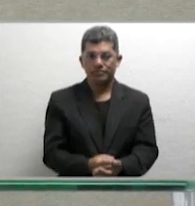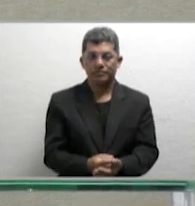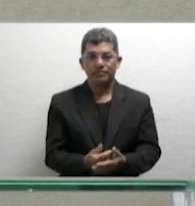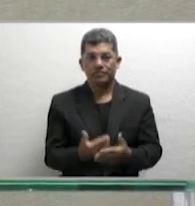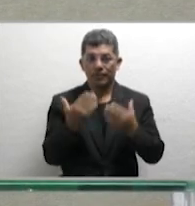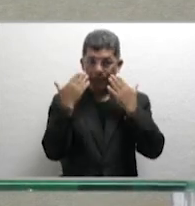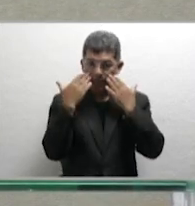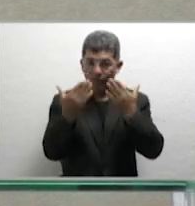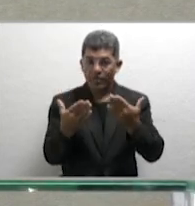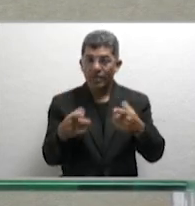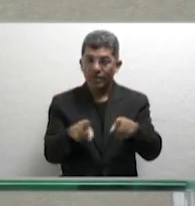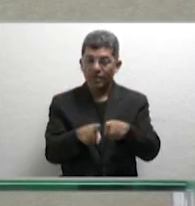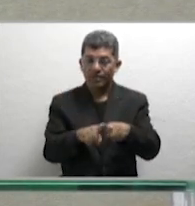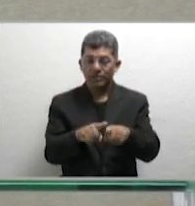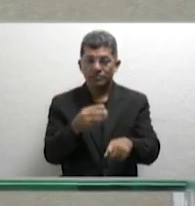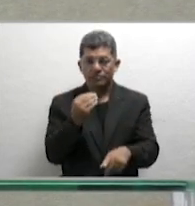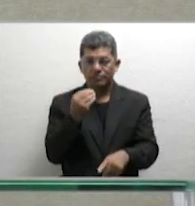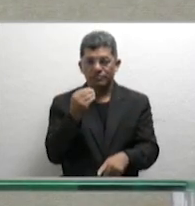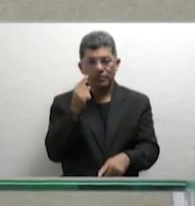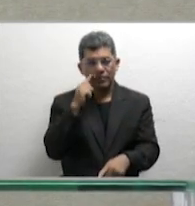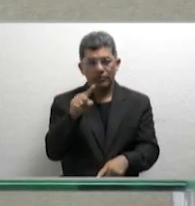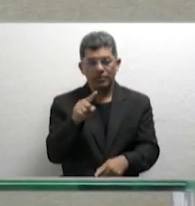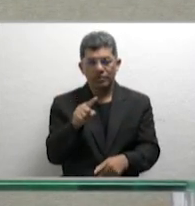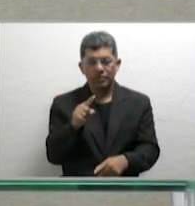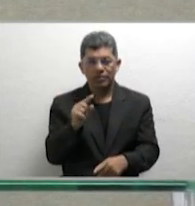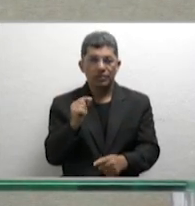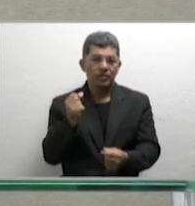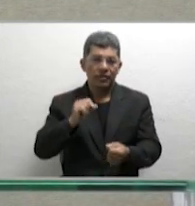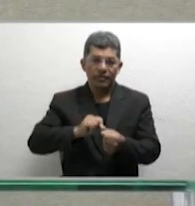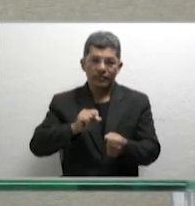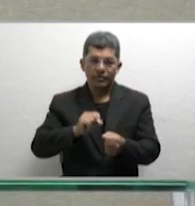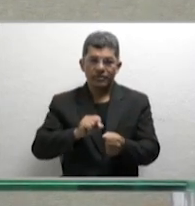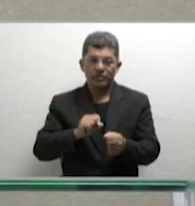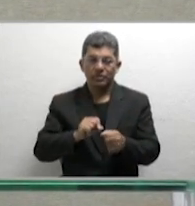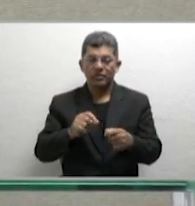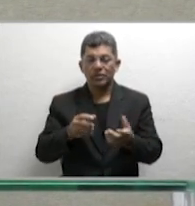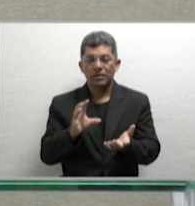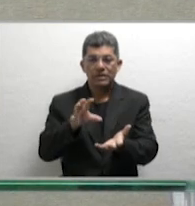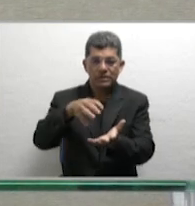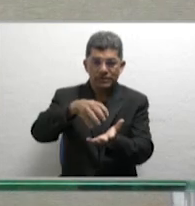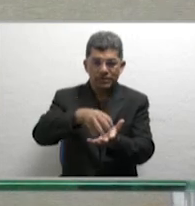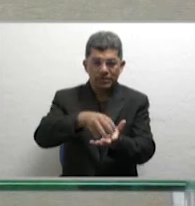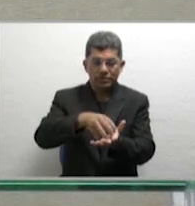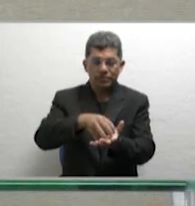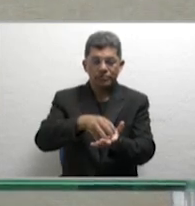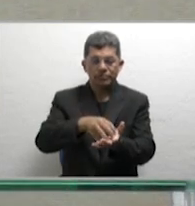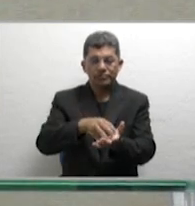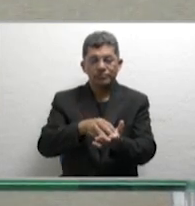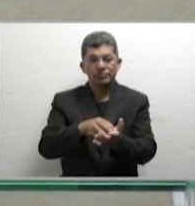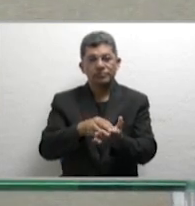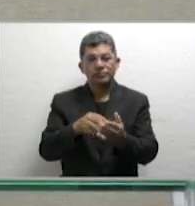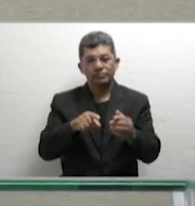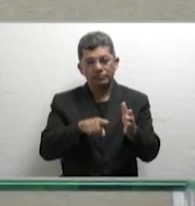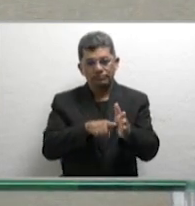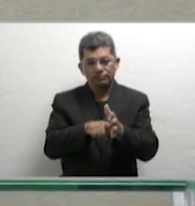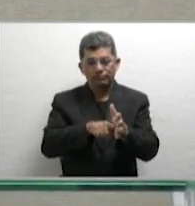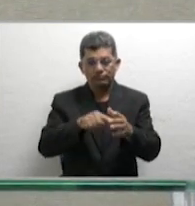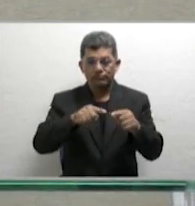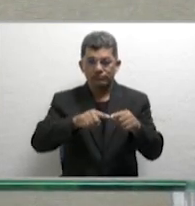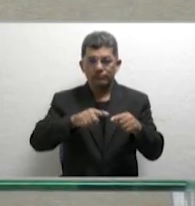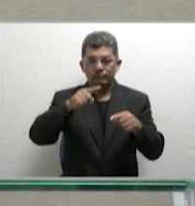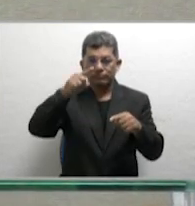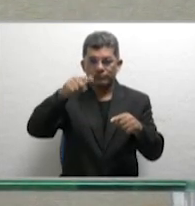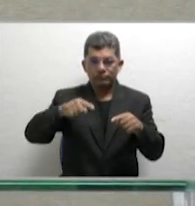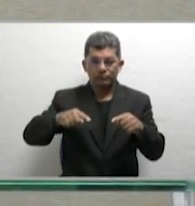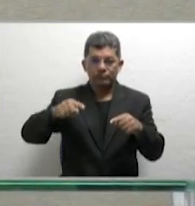Avaliando aqui a exposição feita pelo Centro Integrado de Estatística de Segurança Pública, nós